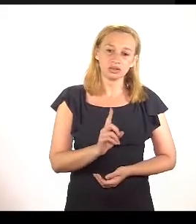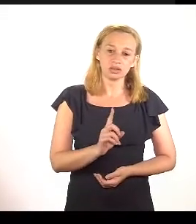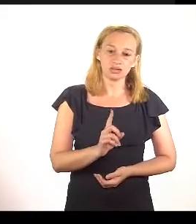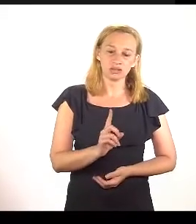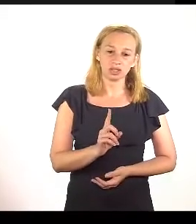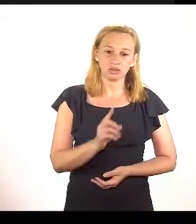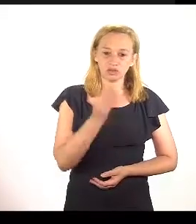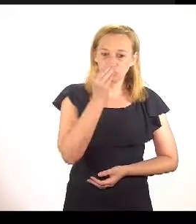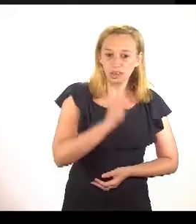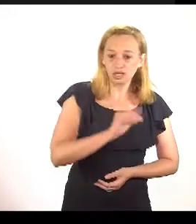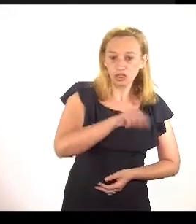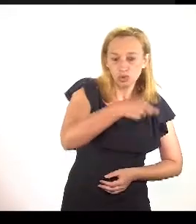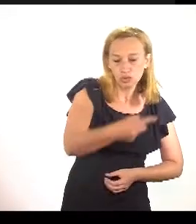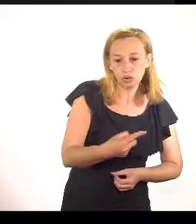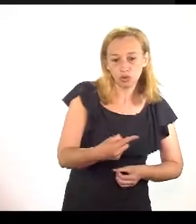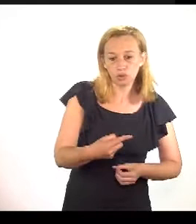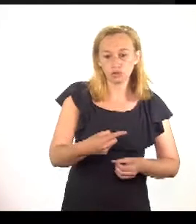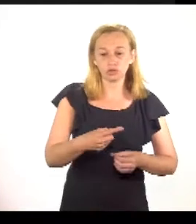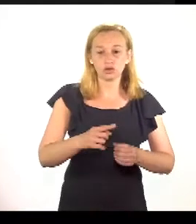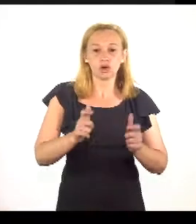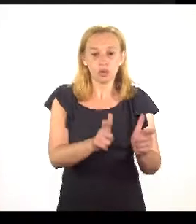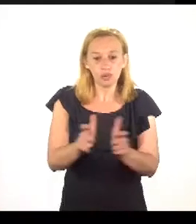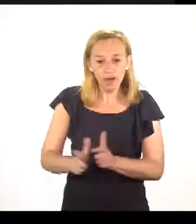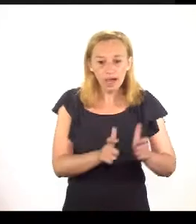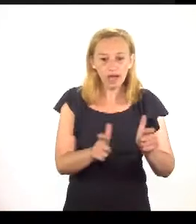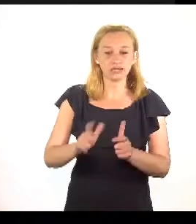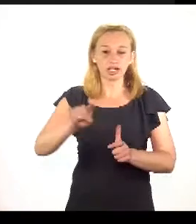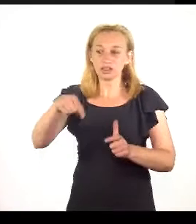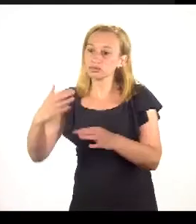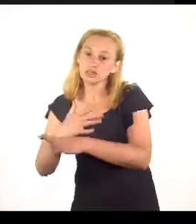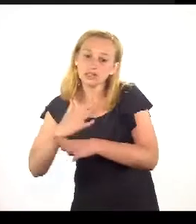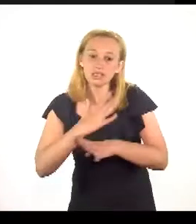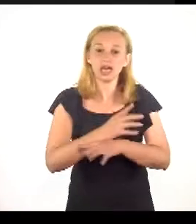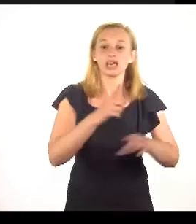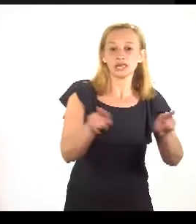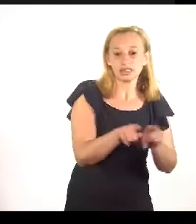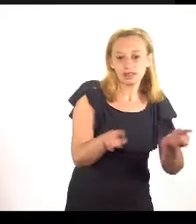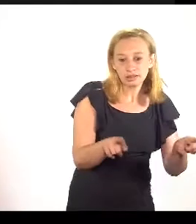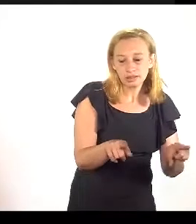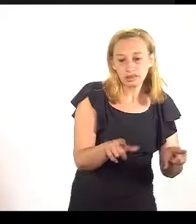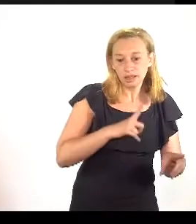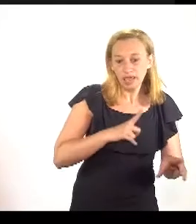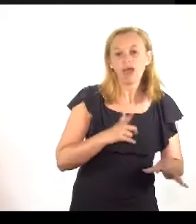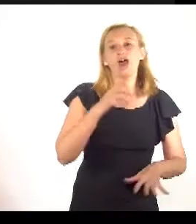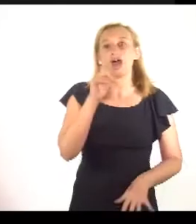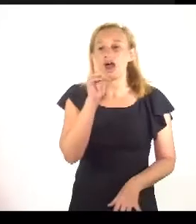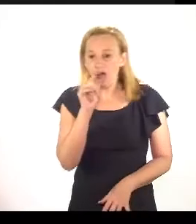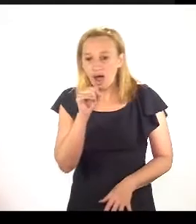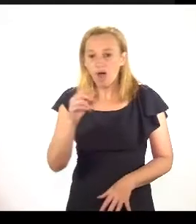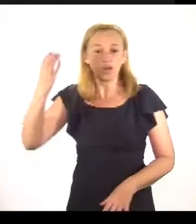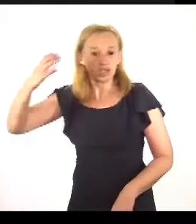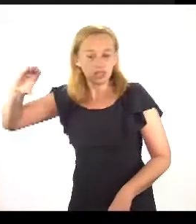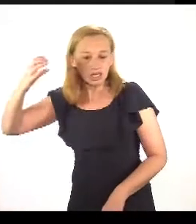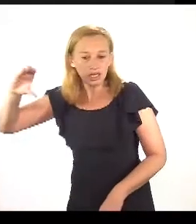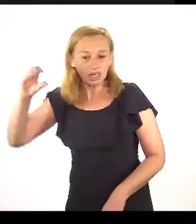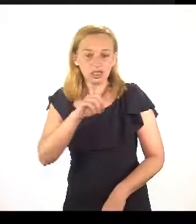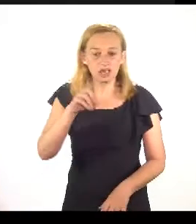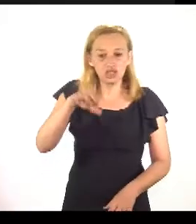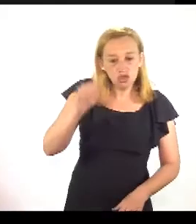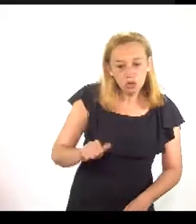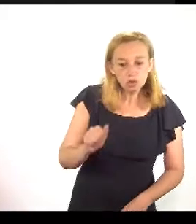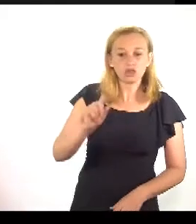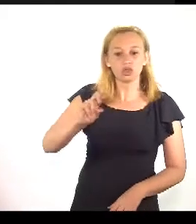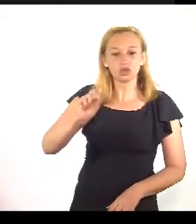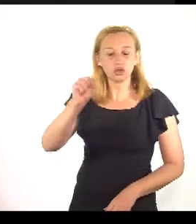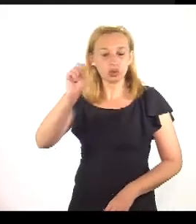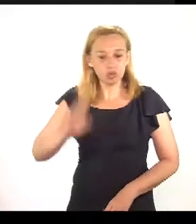bairros, os outros distritos, das outras cidades, porque tem água em Niterói, tem água na Zona Sul, tem água em outros